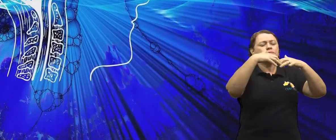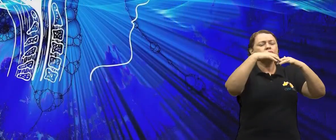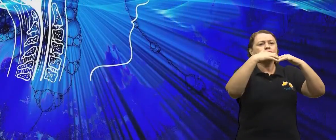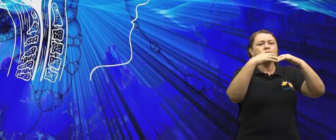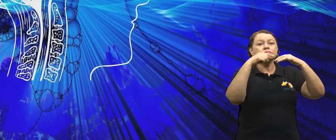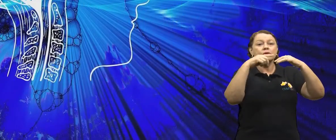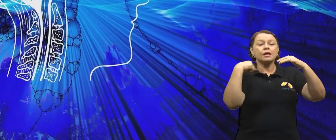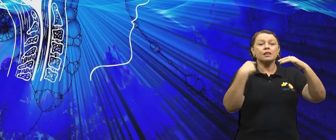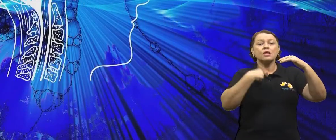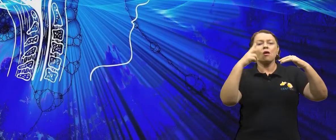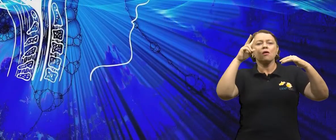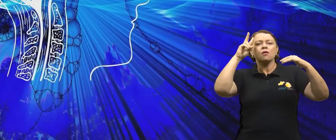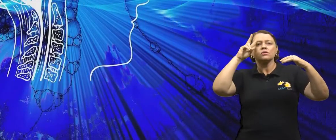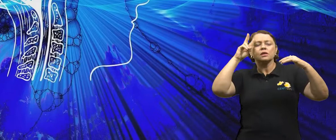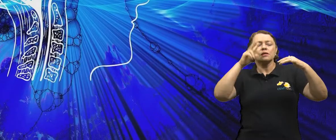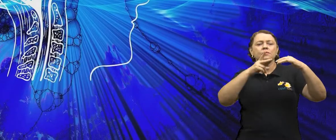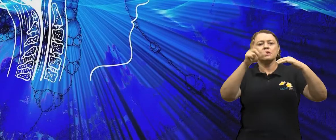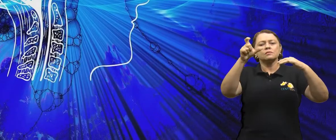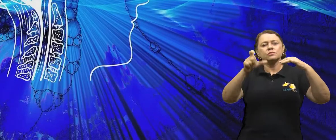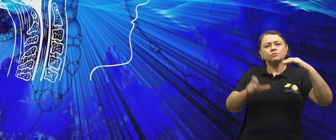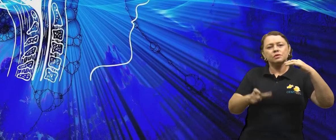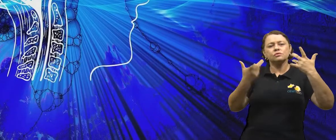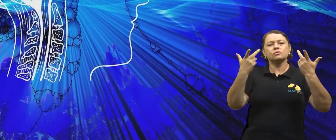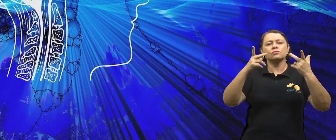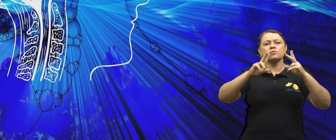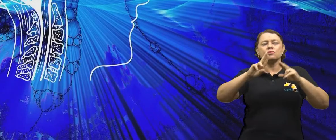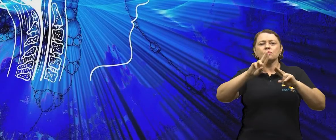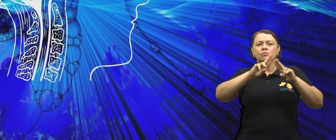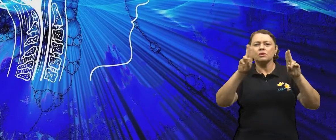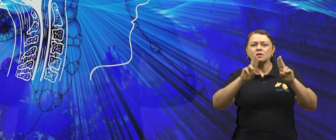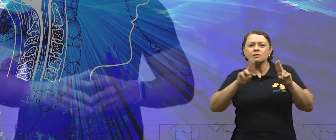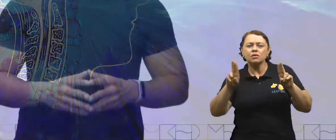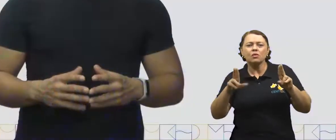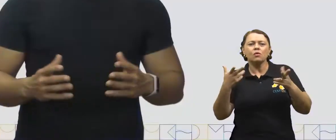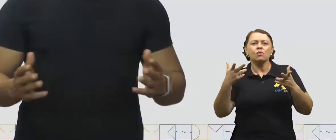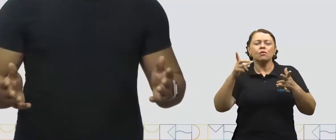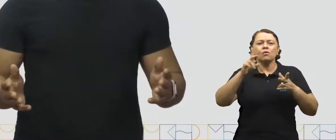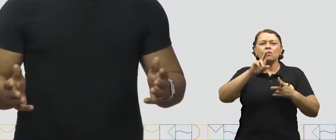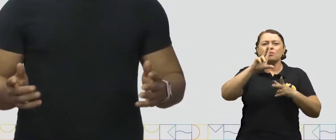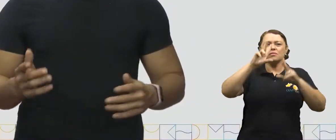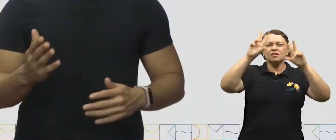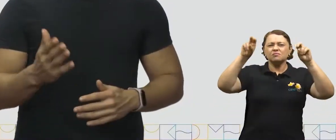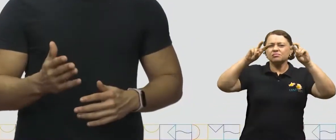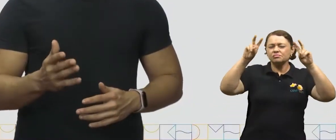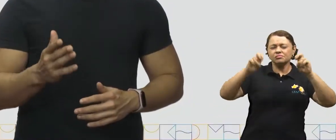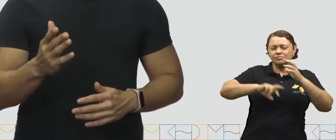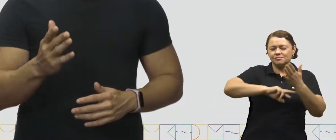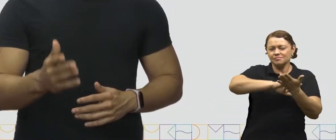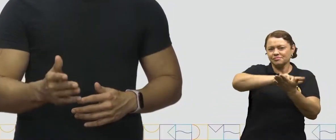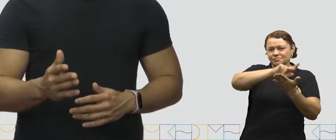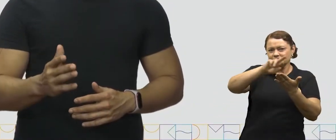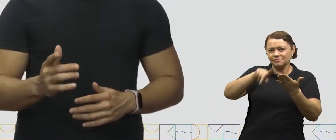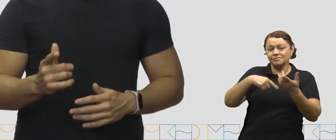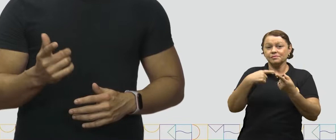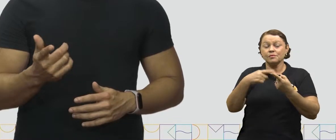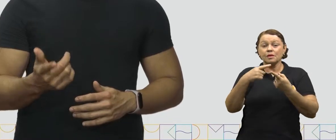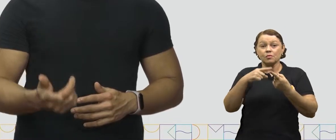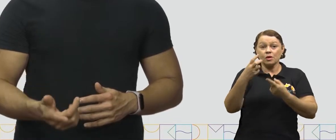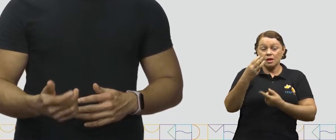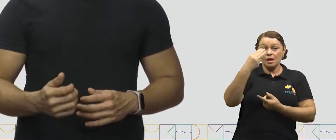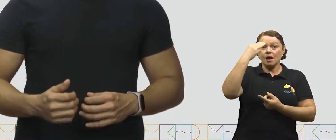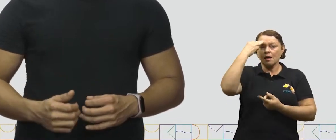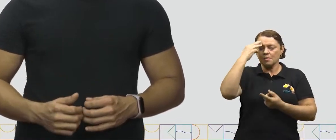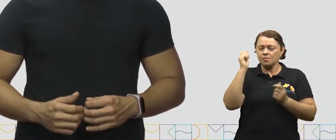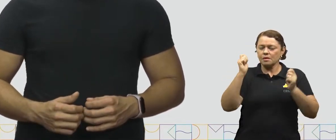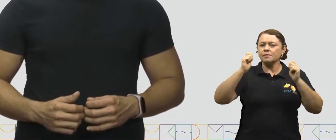fatos, de pessoas, de nomes, de assuntos variados. Podemos dizer que a memória é a capacidade de